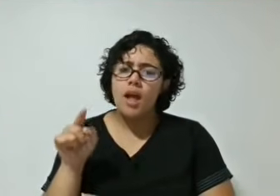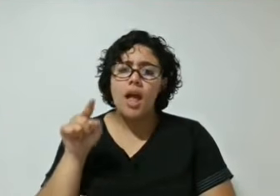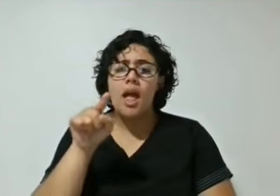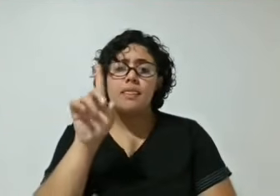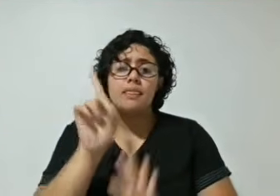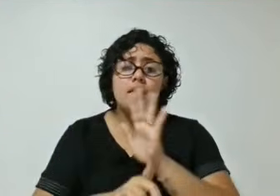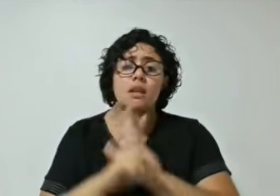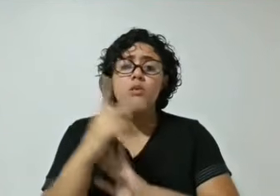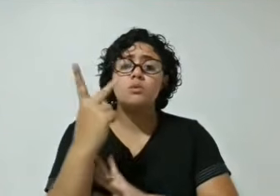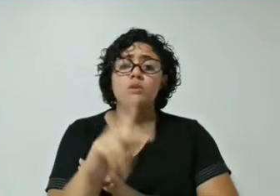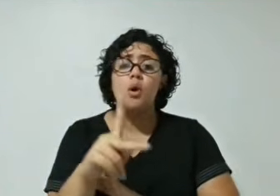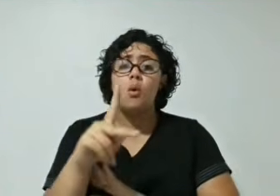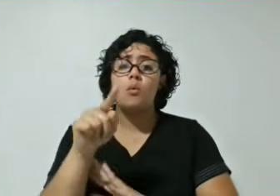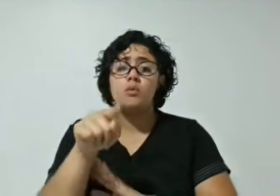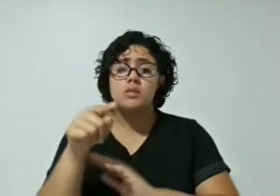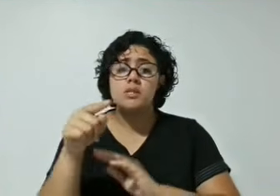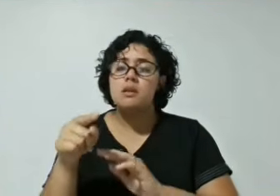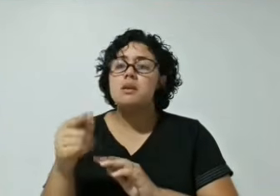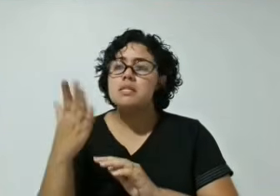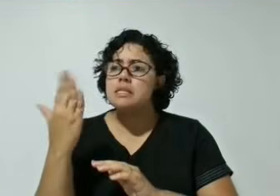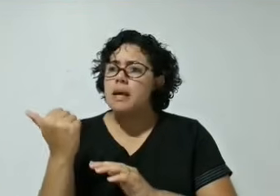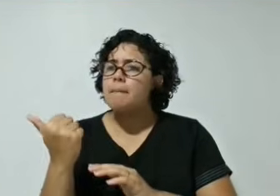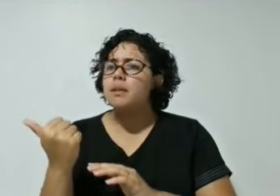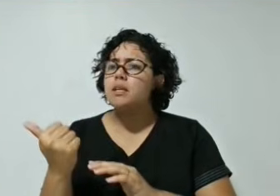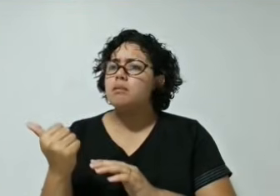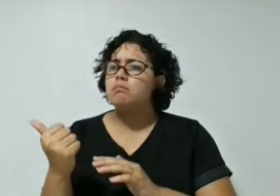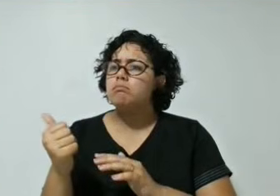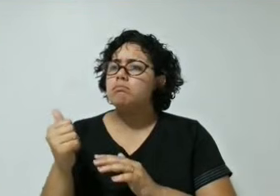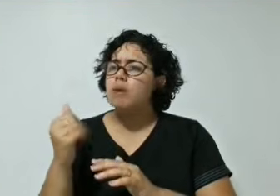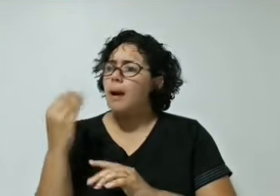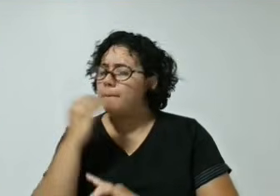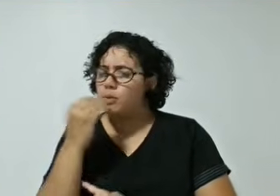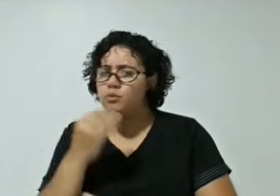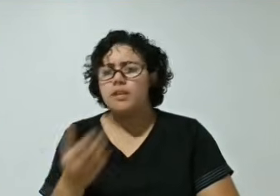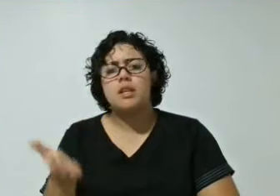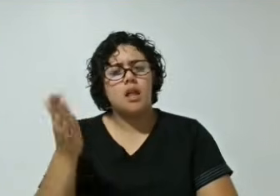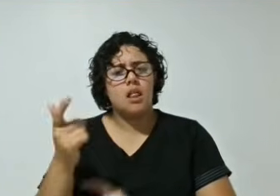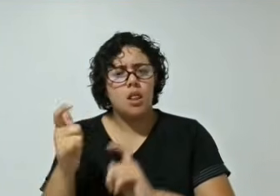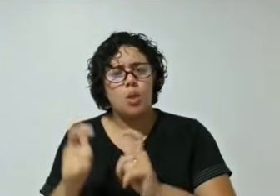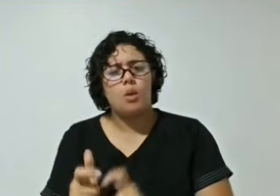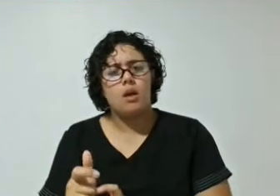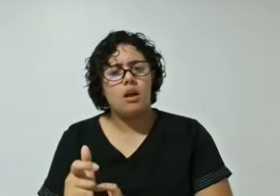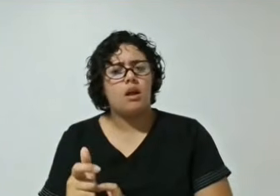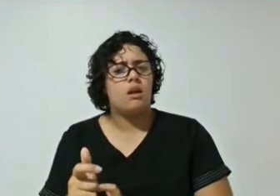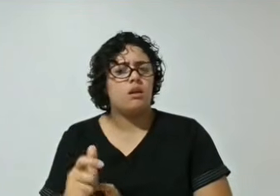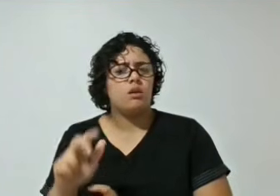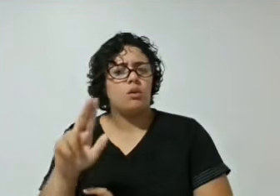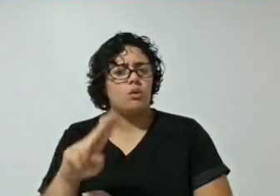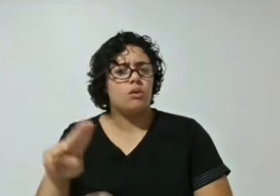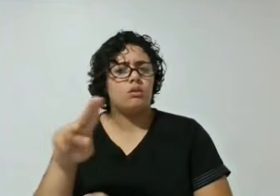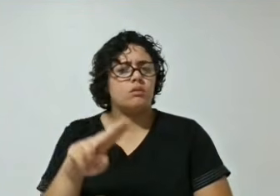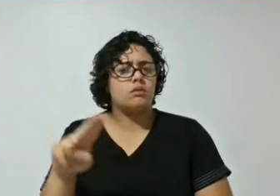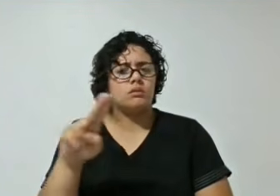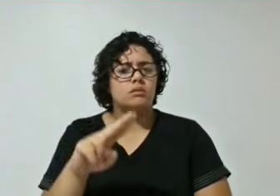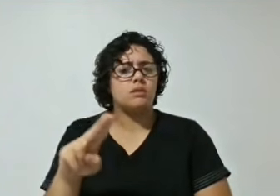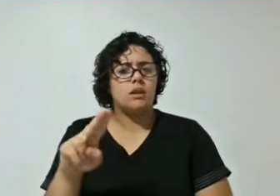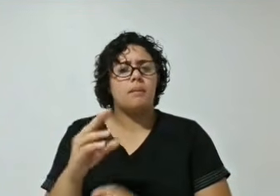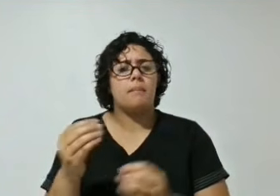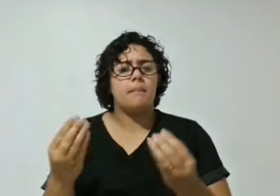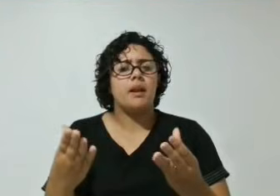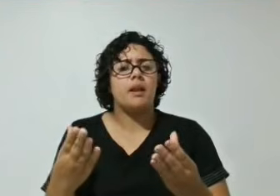se apropriar desses espaços da melhor forma possível, utilizando dele para poder fazer